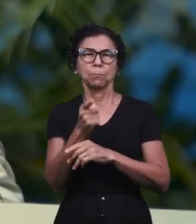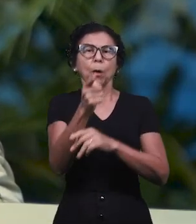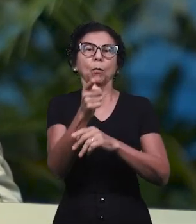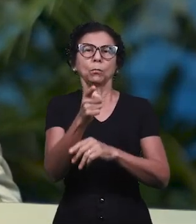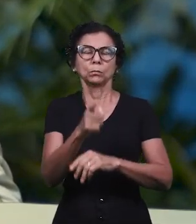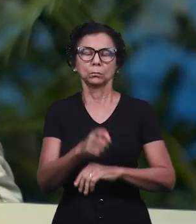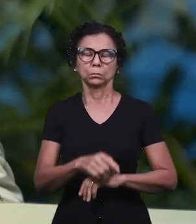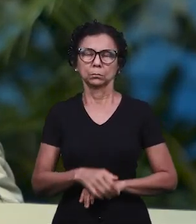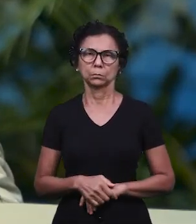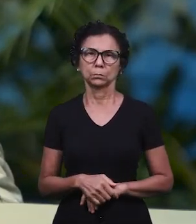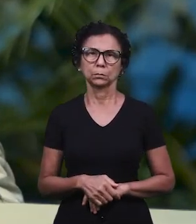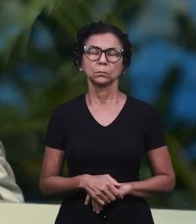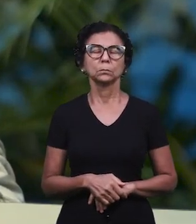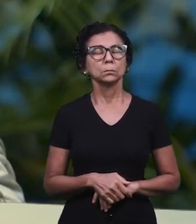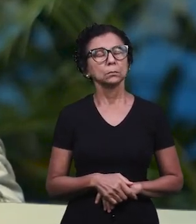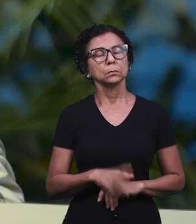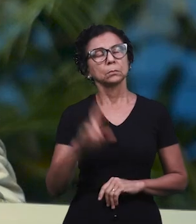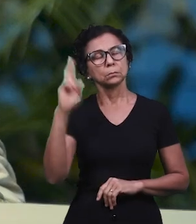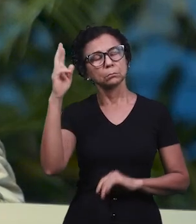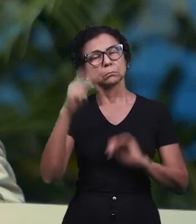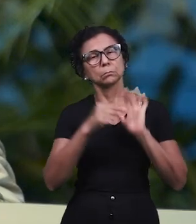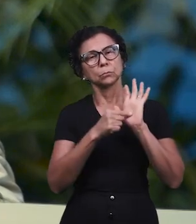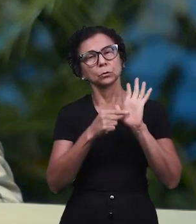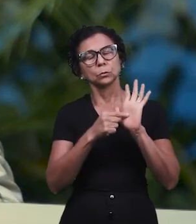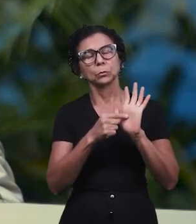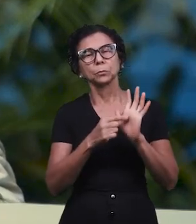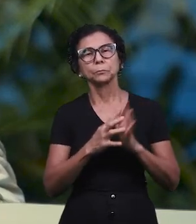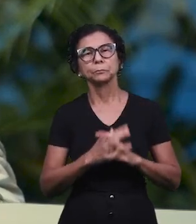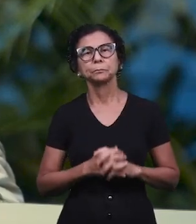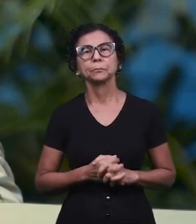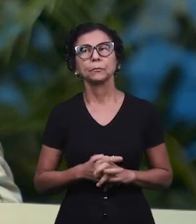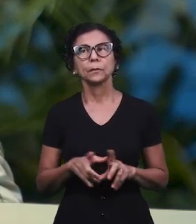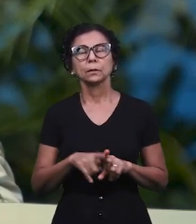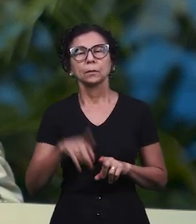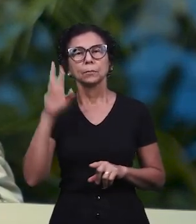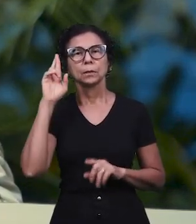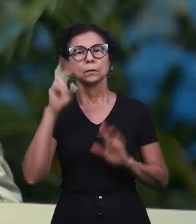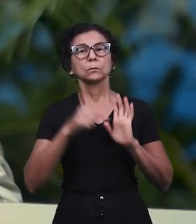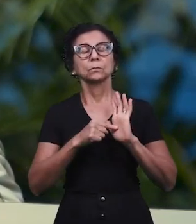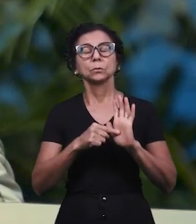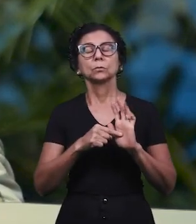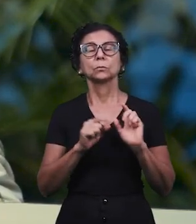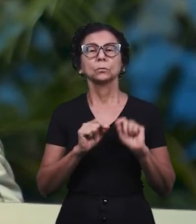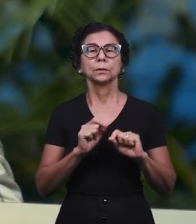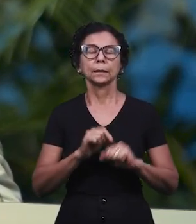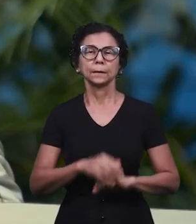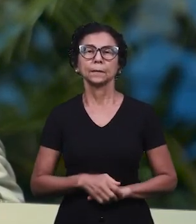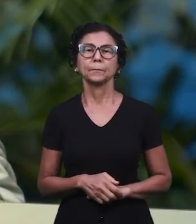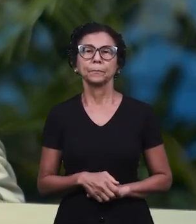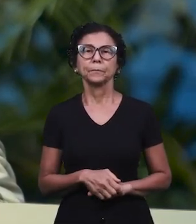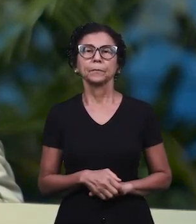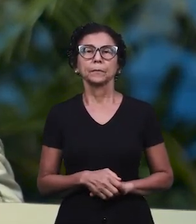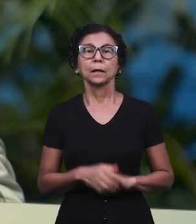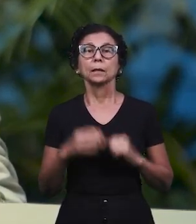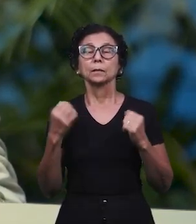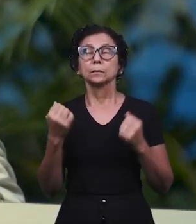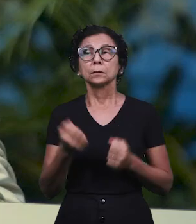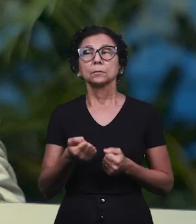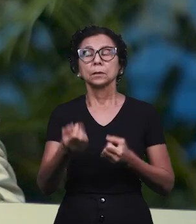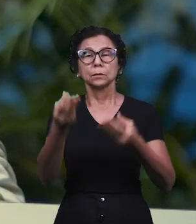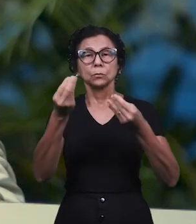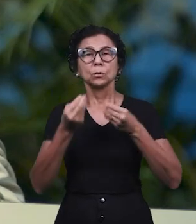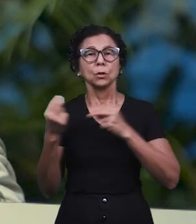concurso para o Instituto Militar de Engenharia. E o senhor nos concedeu também uma grande bênção, uma grande vitória,